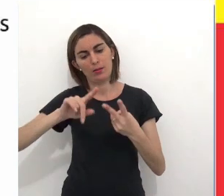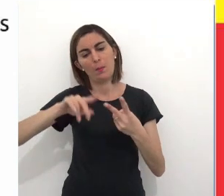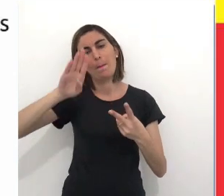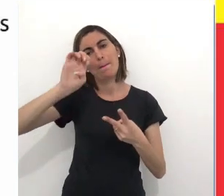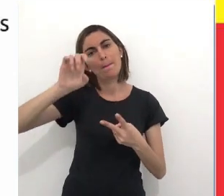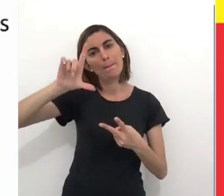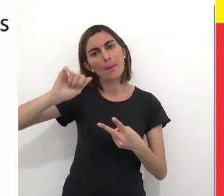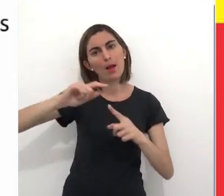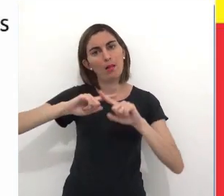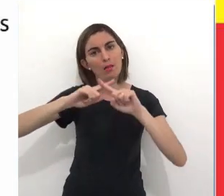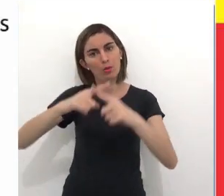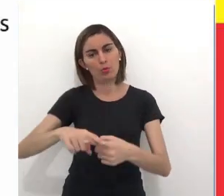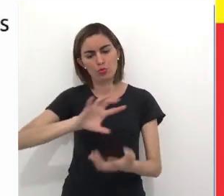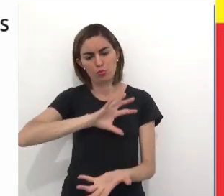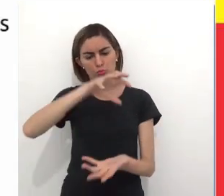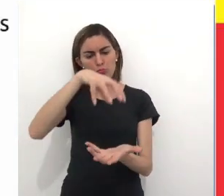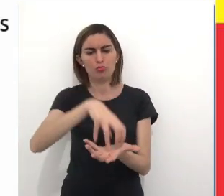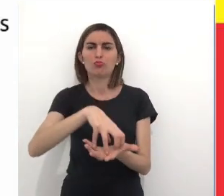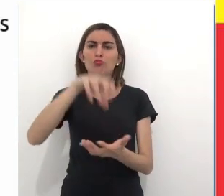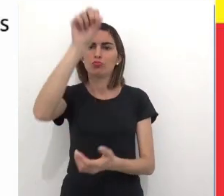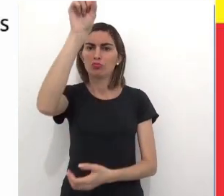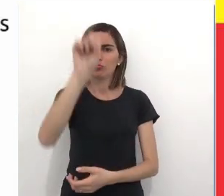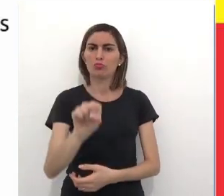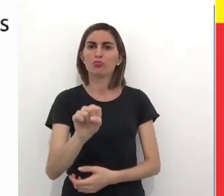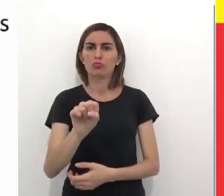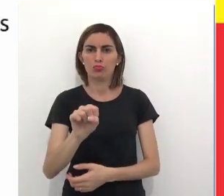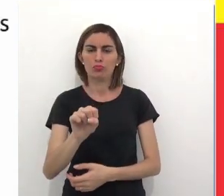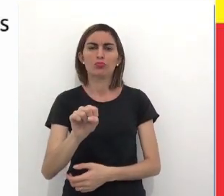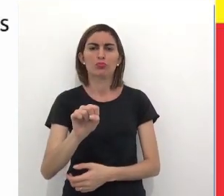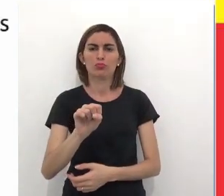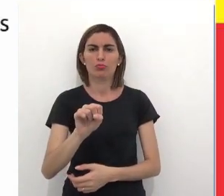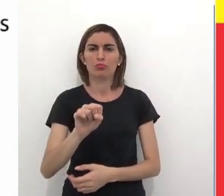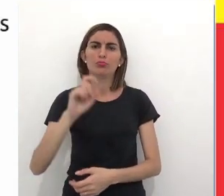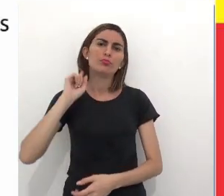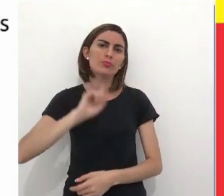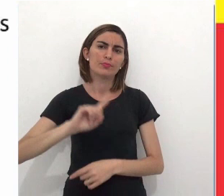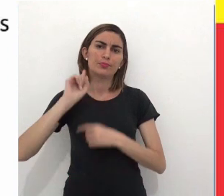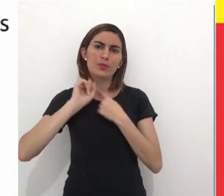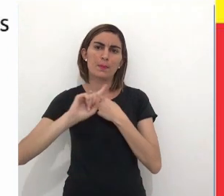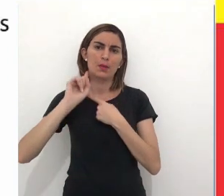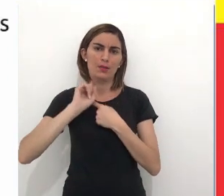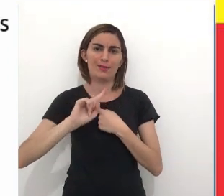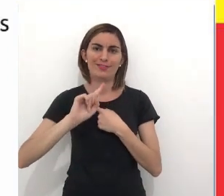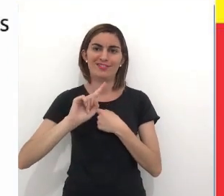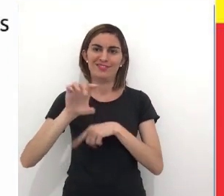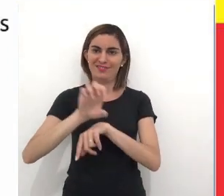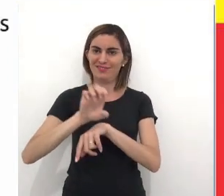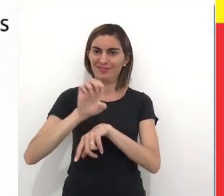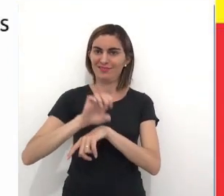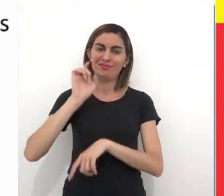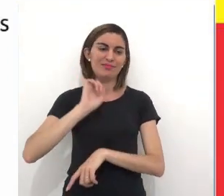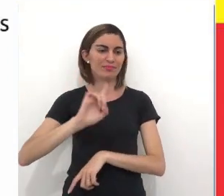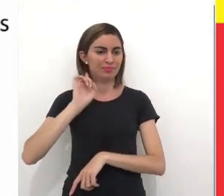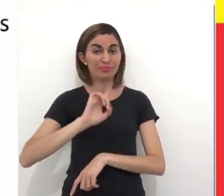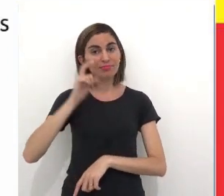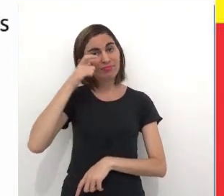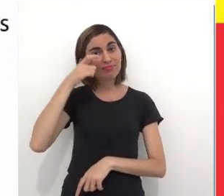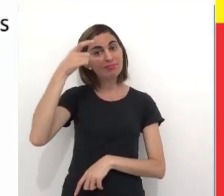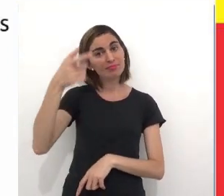e Bela Cruz, localizada na região sul da província de Minas Gerais.